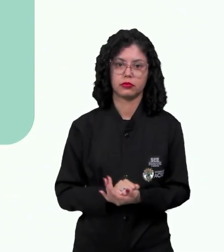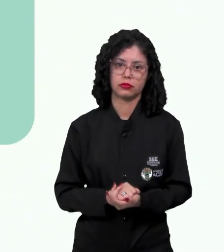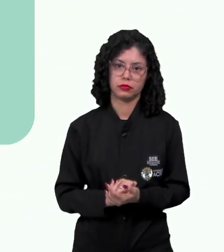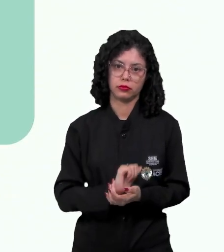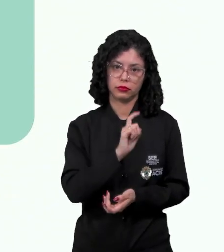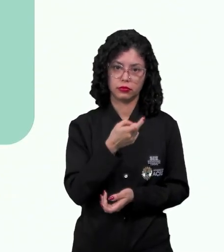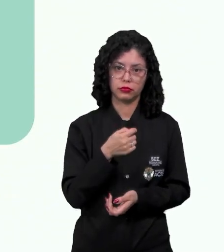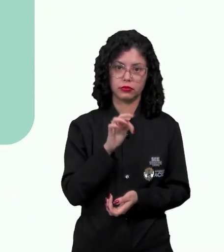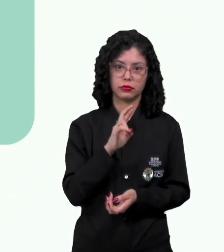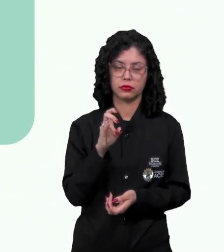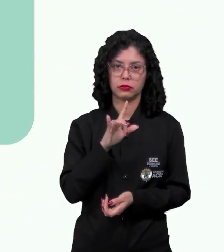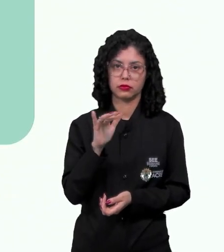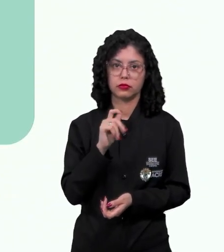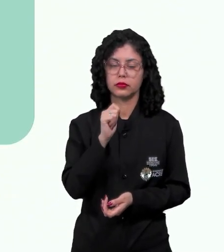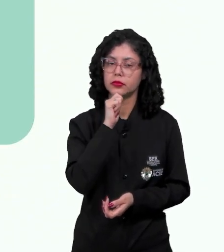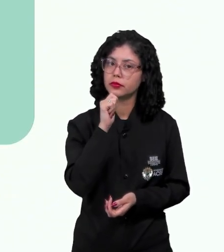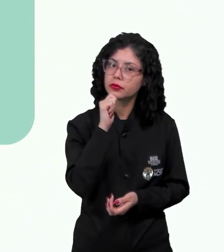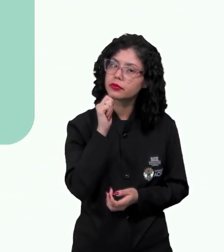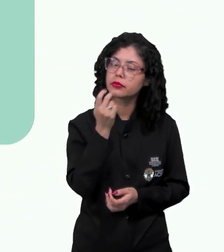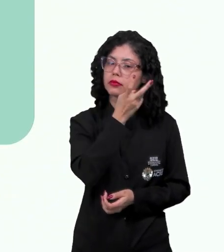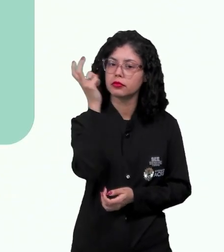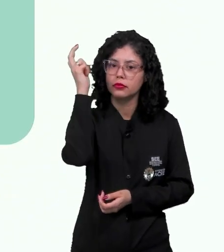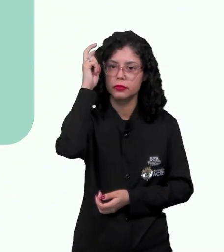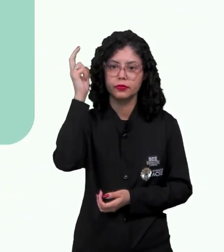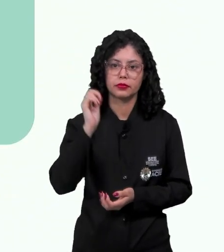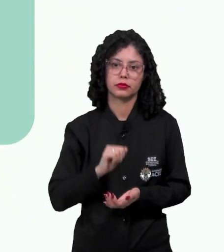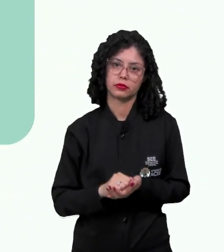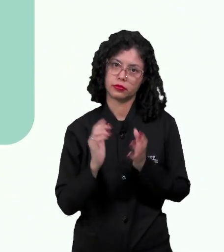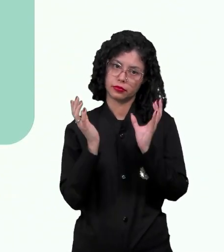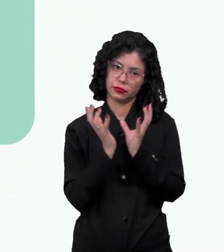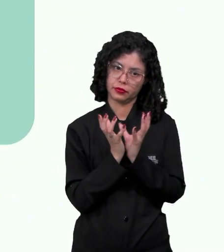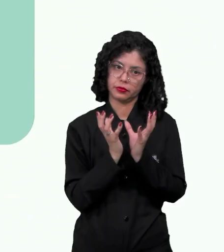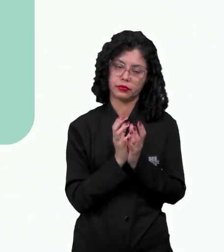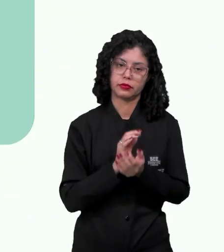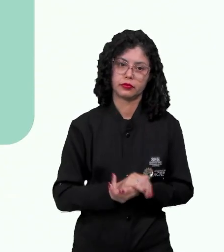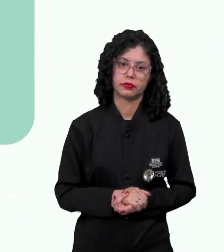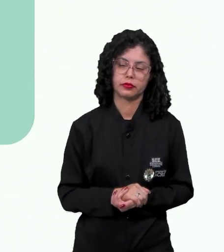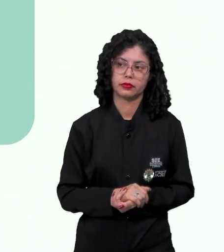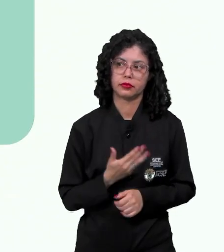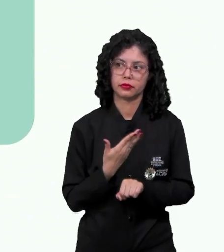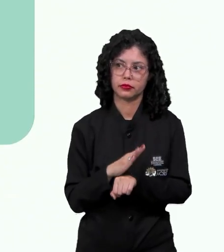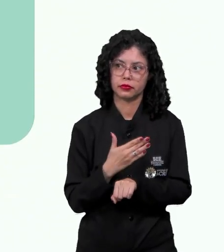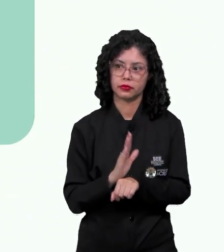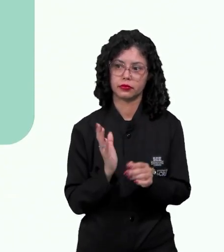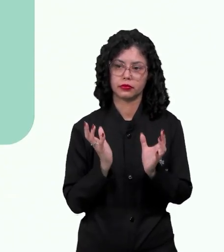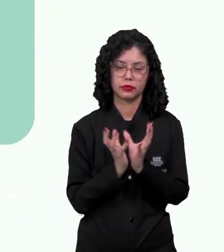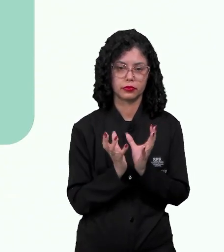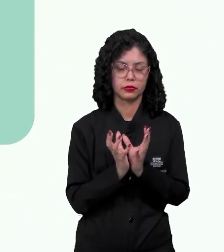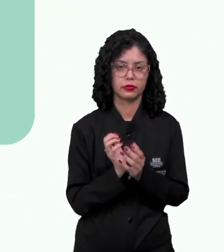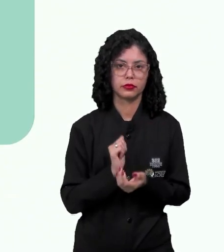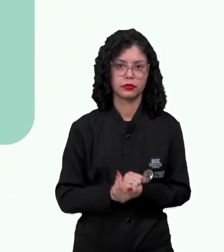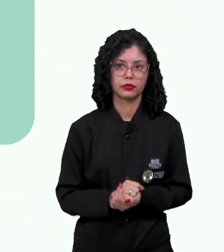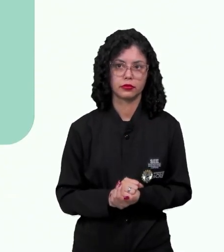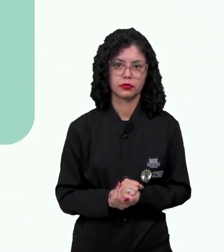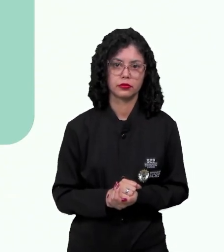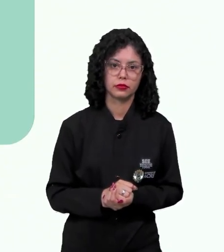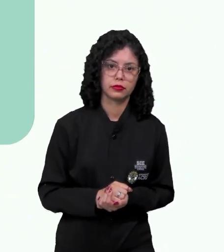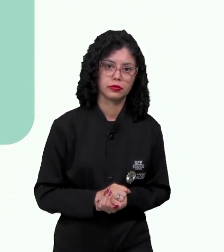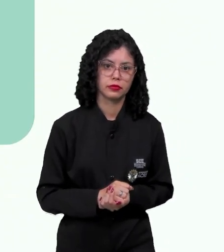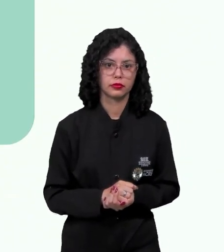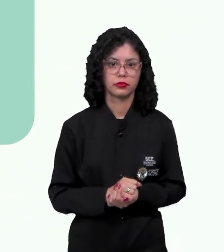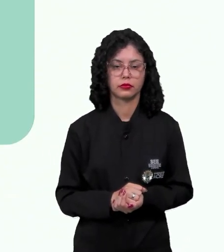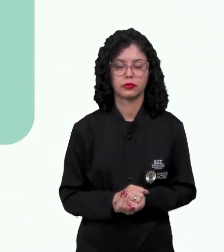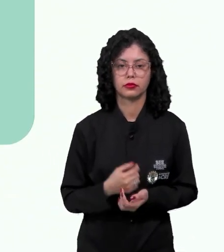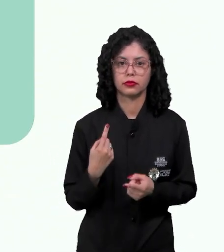ela é sim um exemplo de cultura coletiva, uma prática coletiva, certo? A letra A